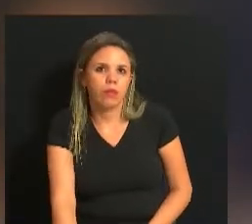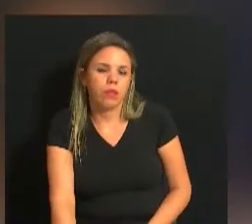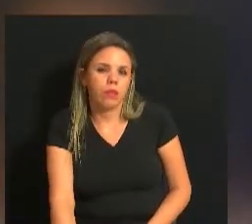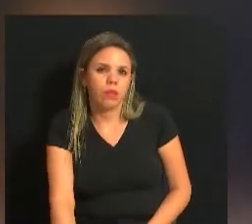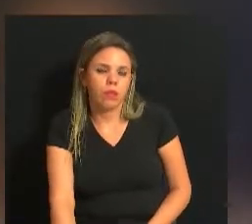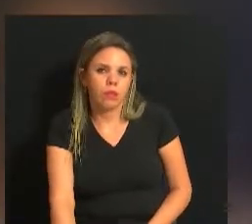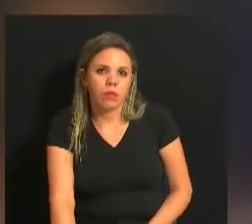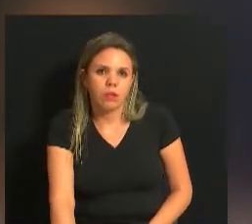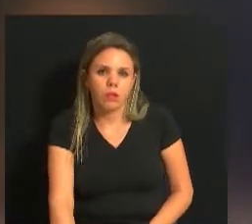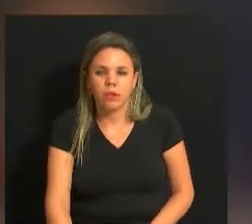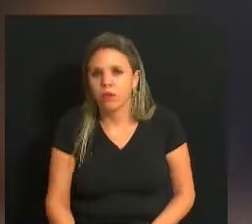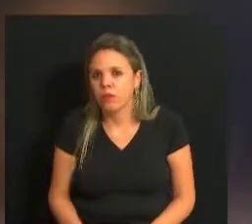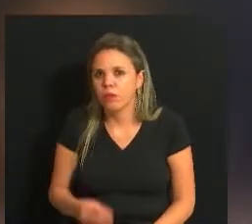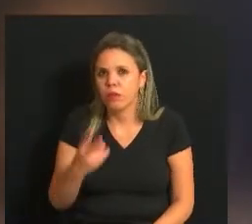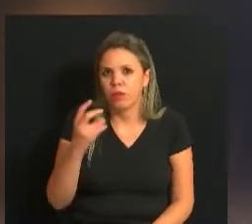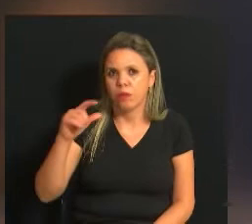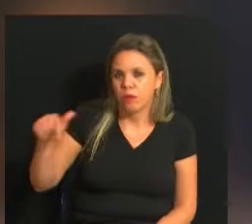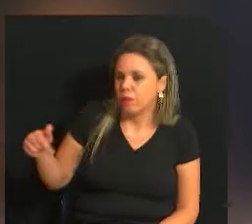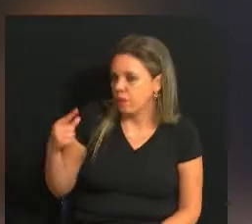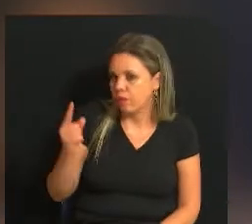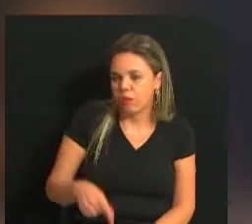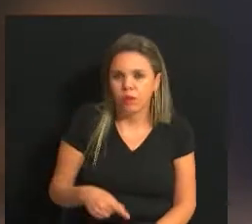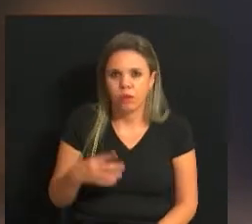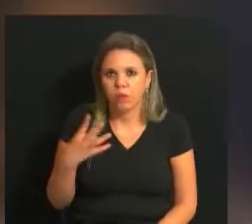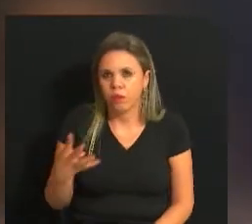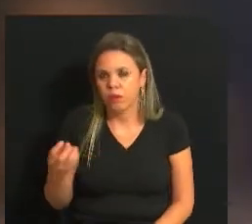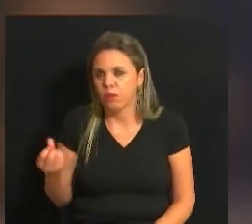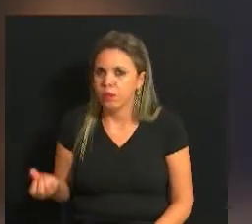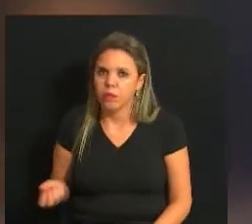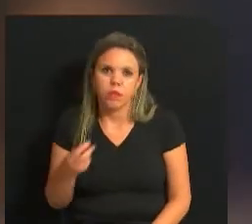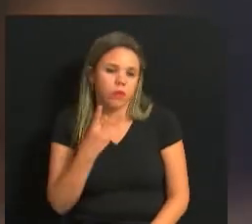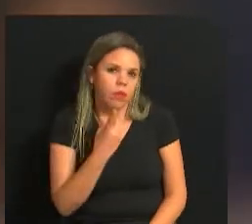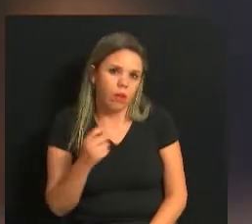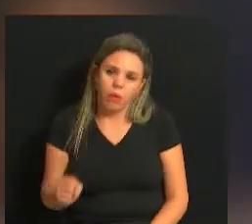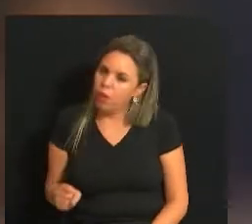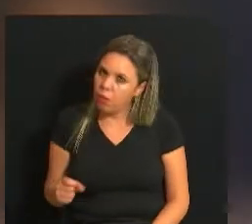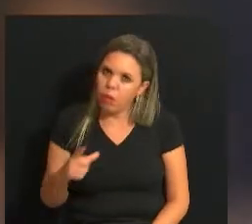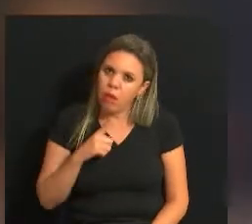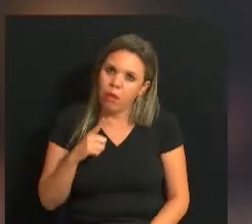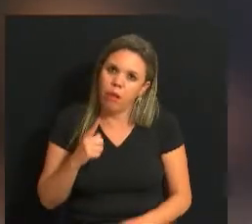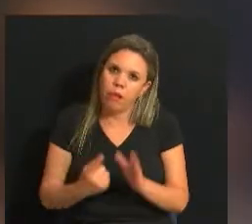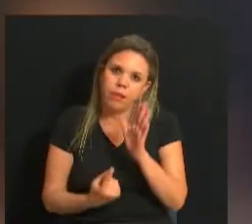Então, em 2017, 1.406, em 2018 tem um salto,